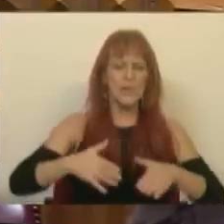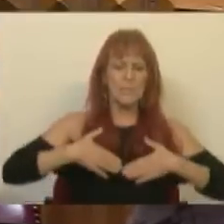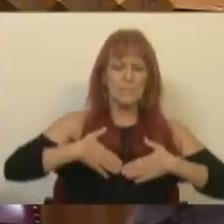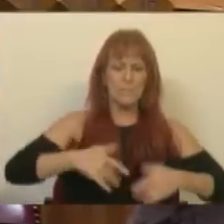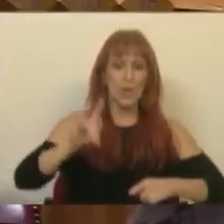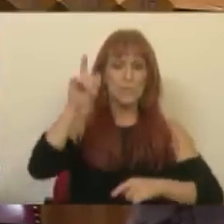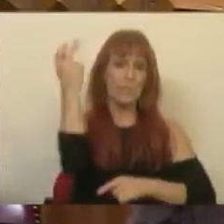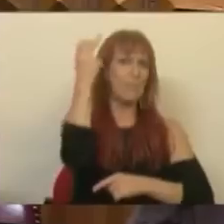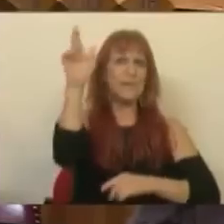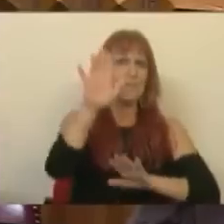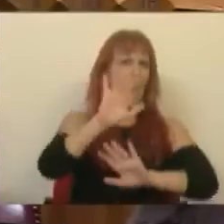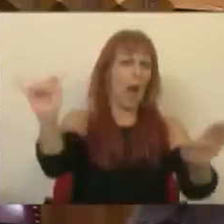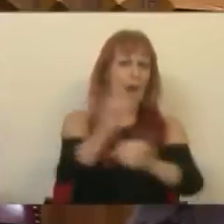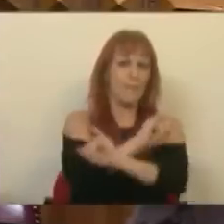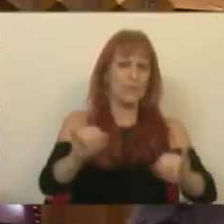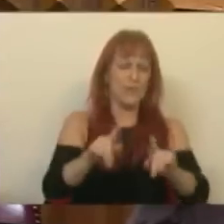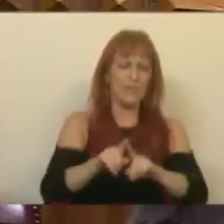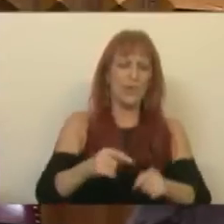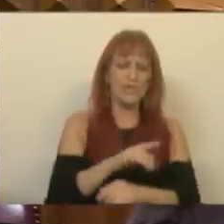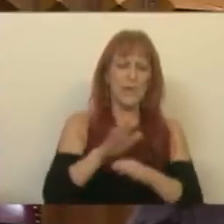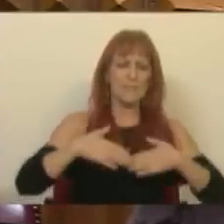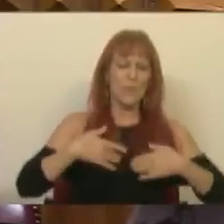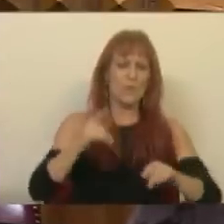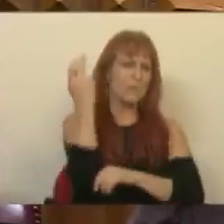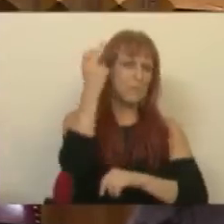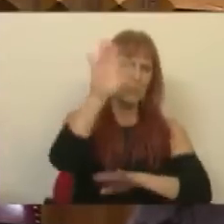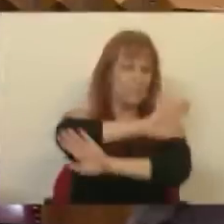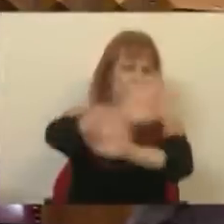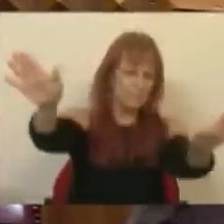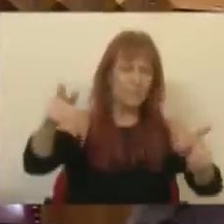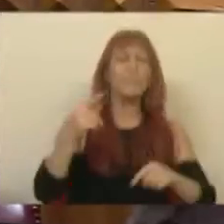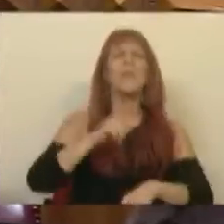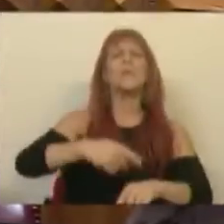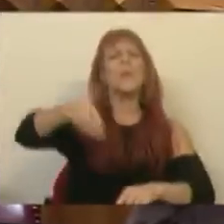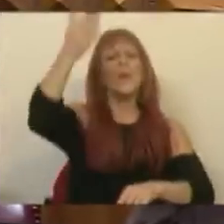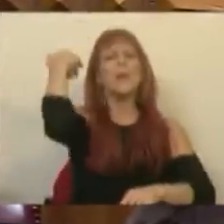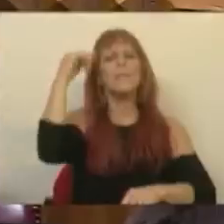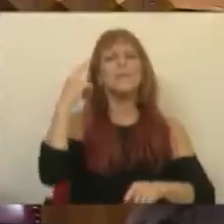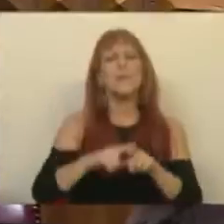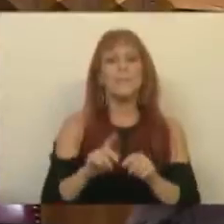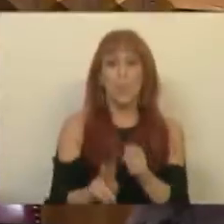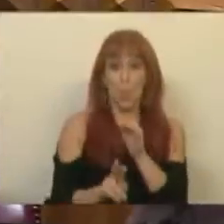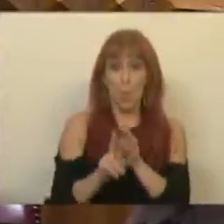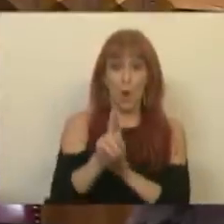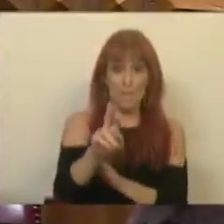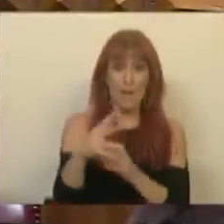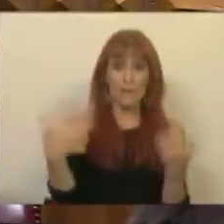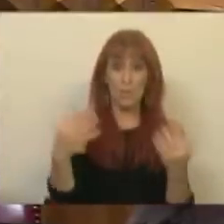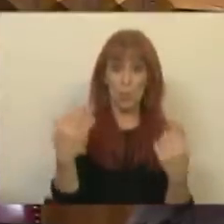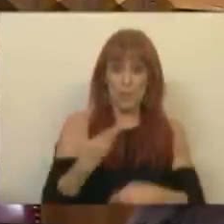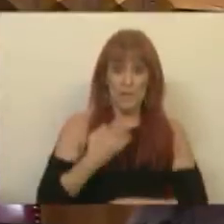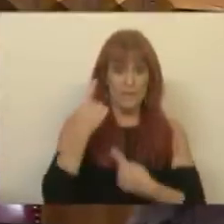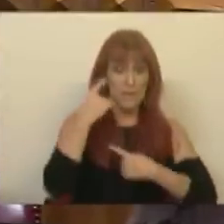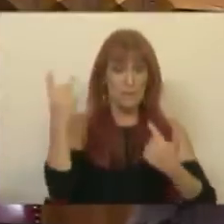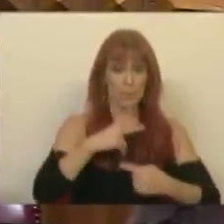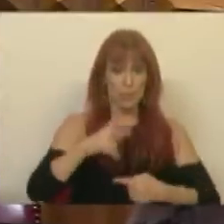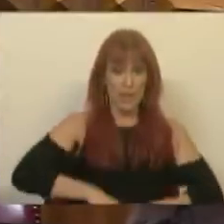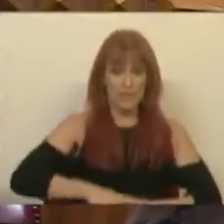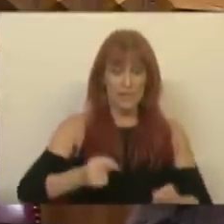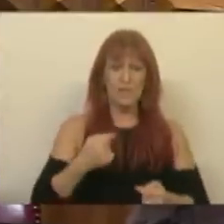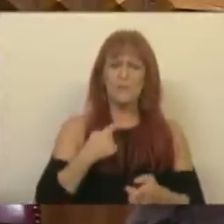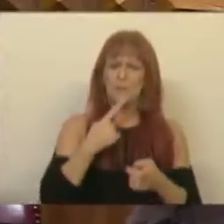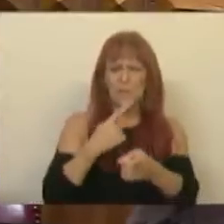irrevogável admissão e revogável na altura Teve um aumento da dívida portuguesa